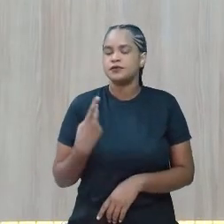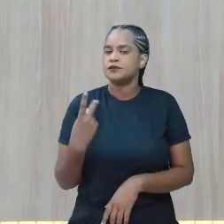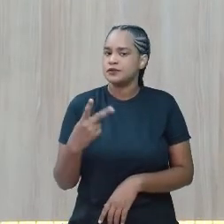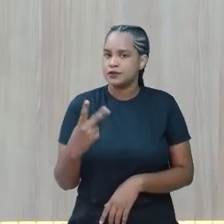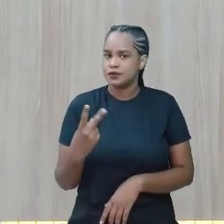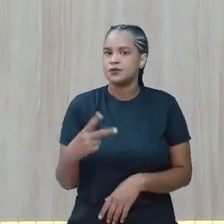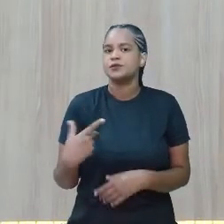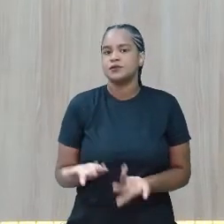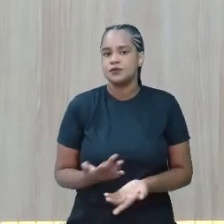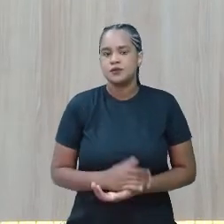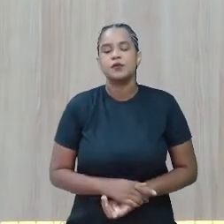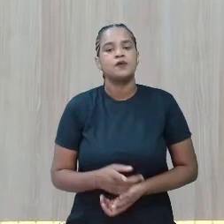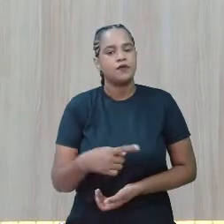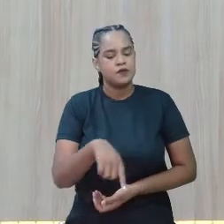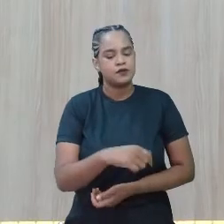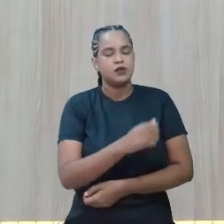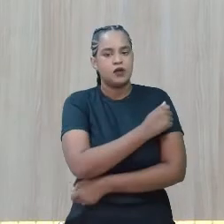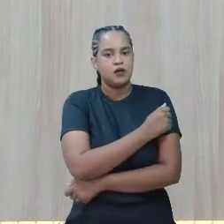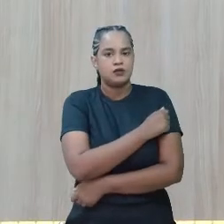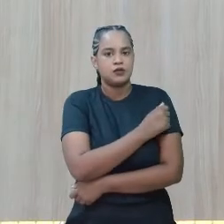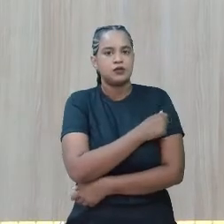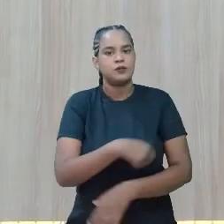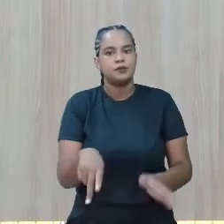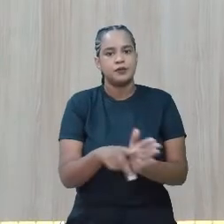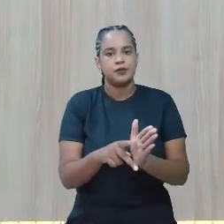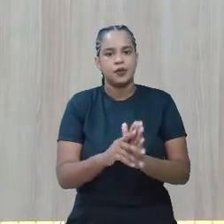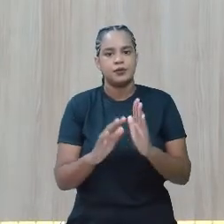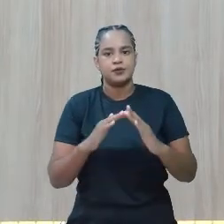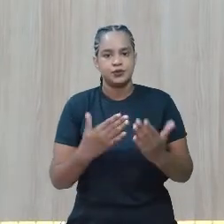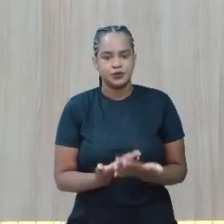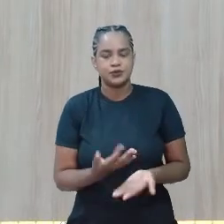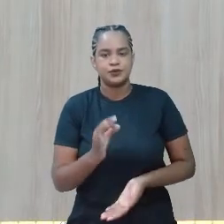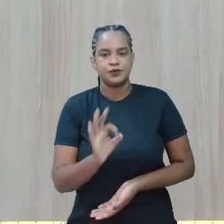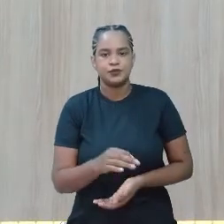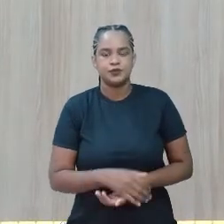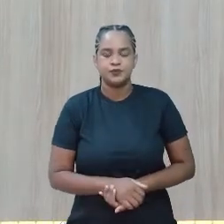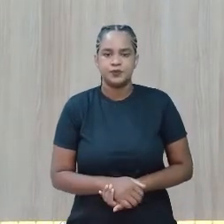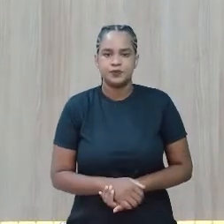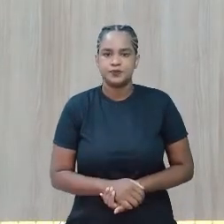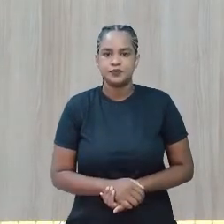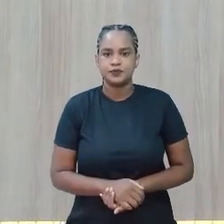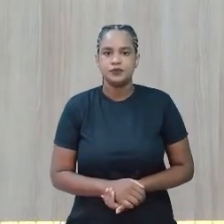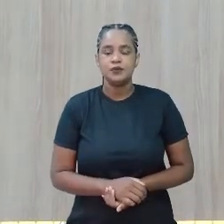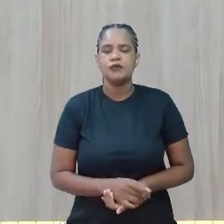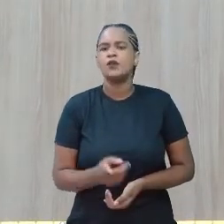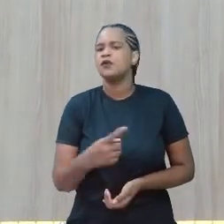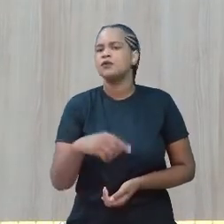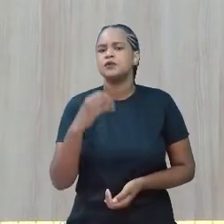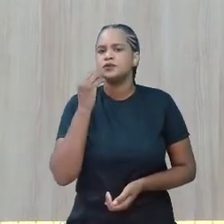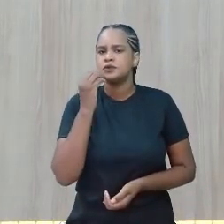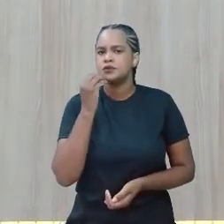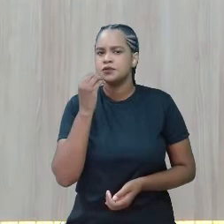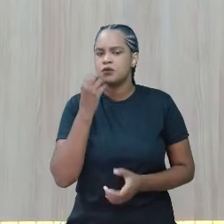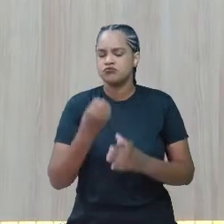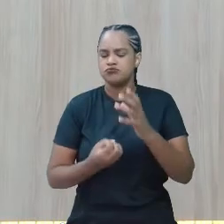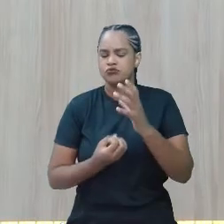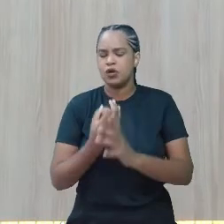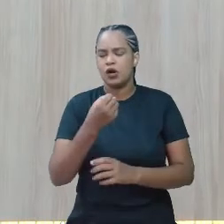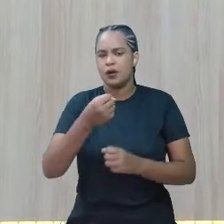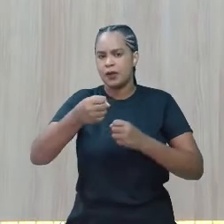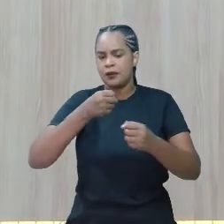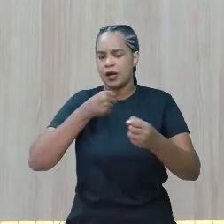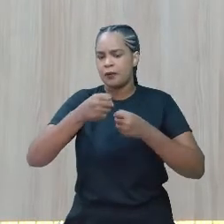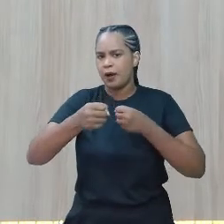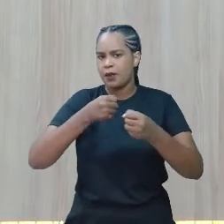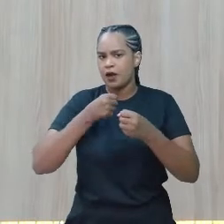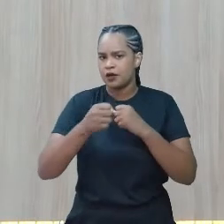vida, não é você que é aluno da nossa rede. Então, vamos lá. Vocês já tentaram produzir uma entrevista? E